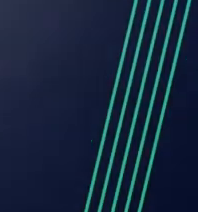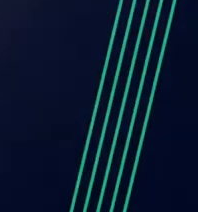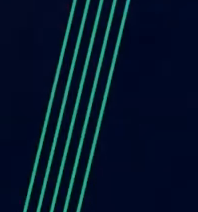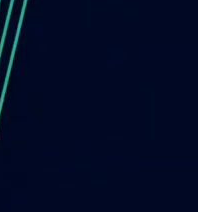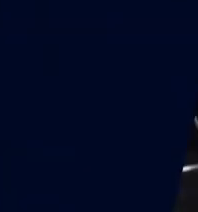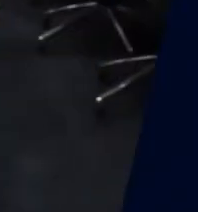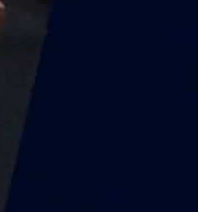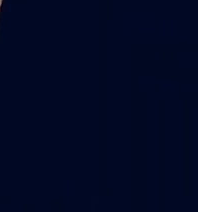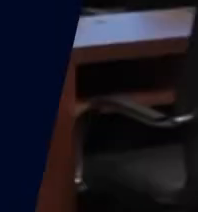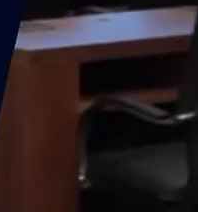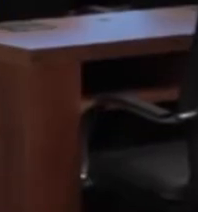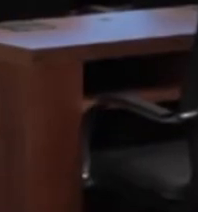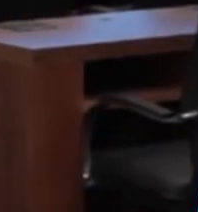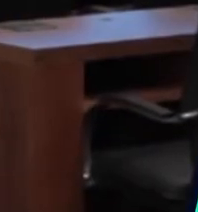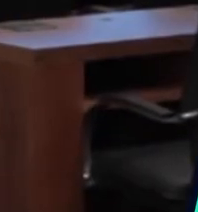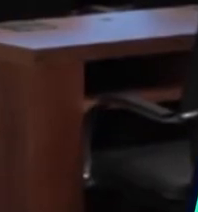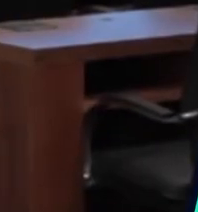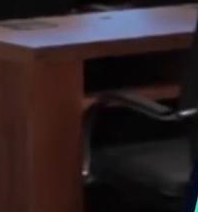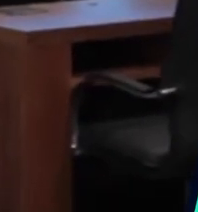E aí